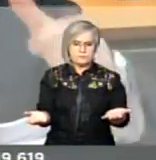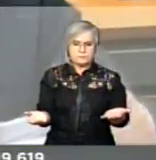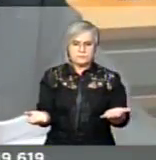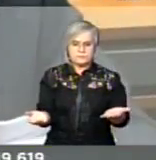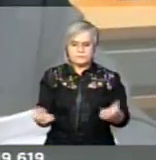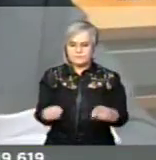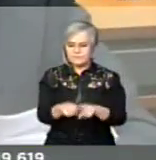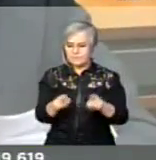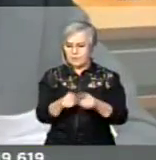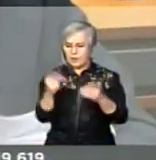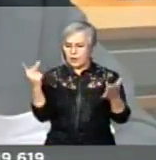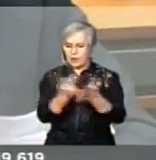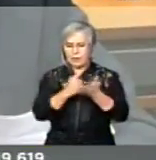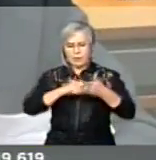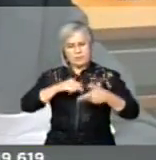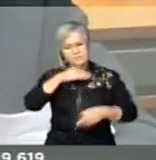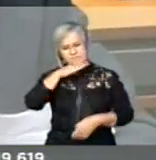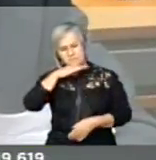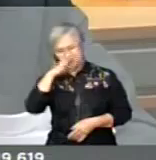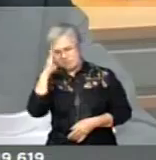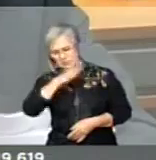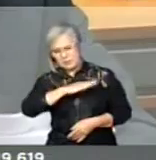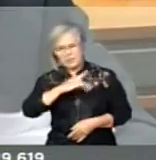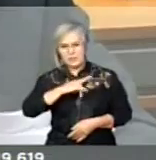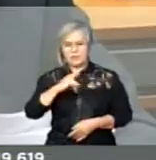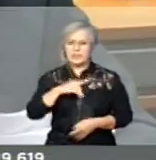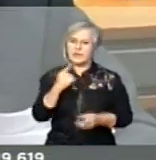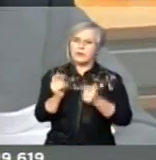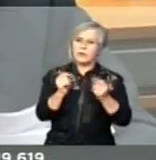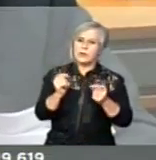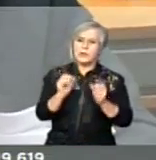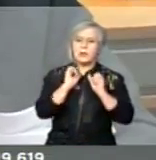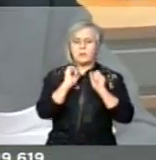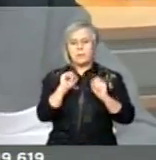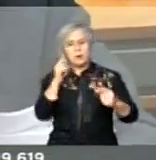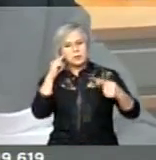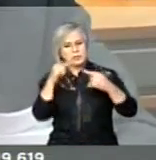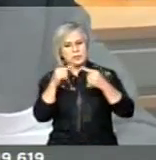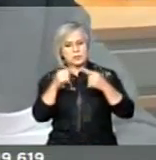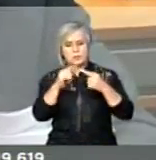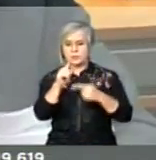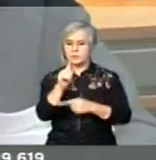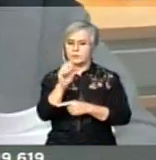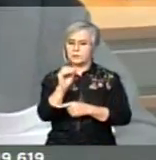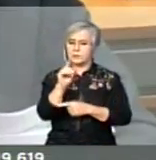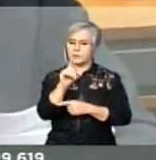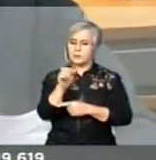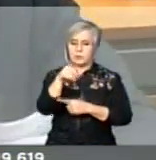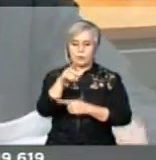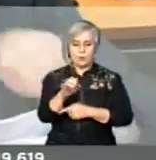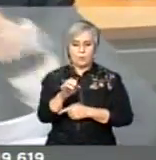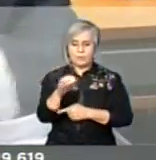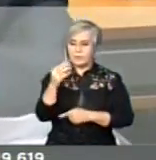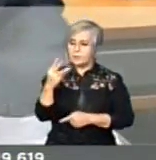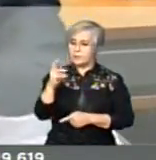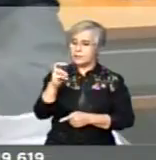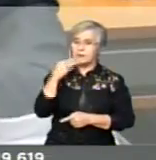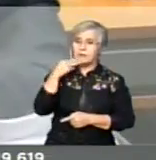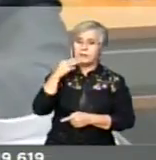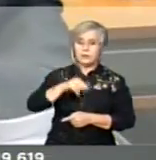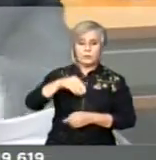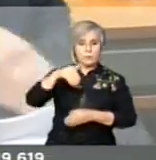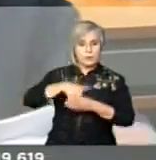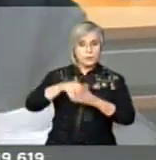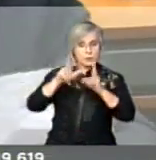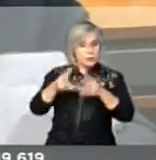os fatos rotula-se a presente procedimento de golpe. Invoca-se os 35 milhões de votos, exatamente como está